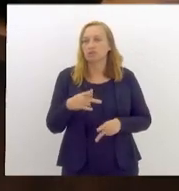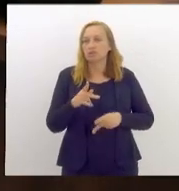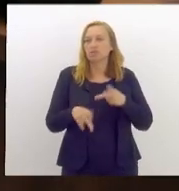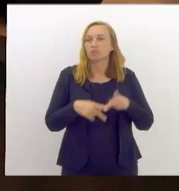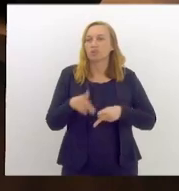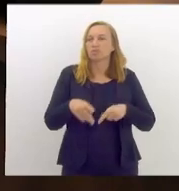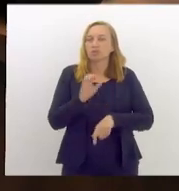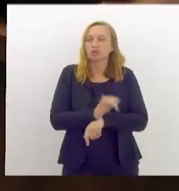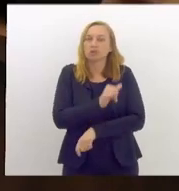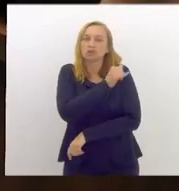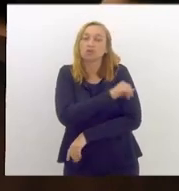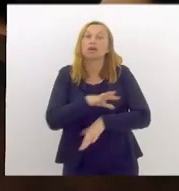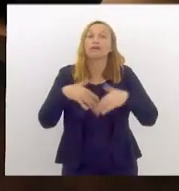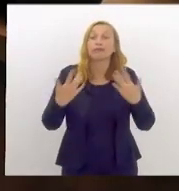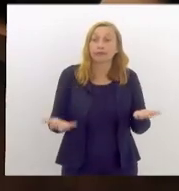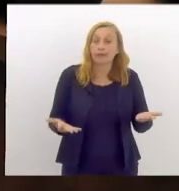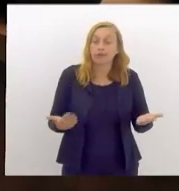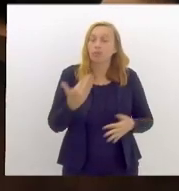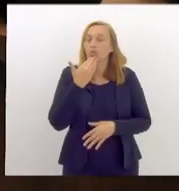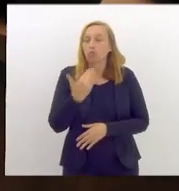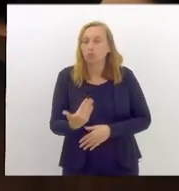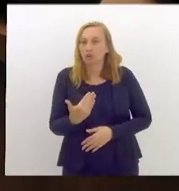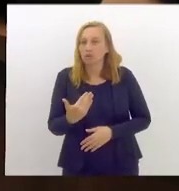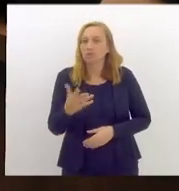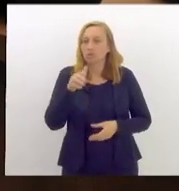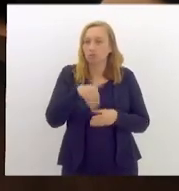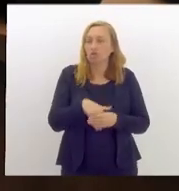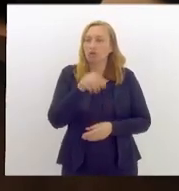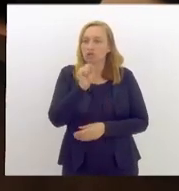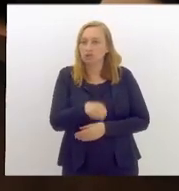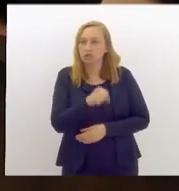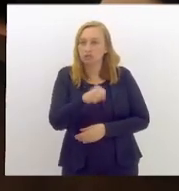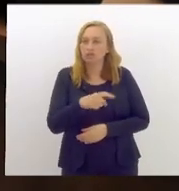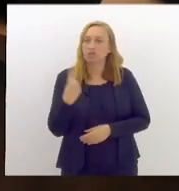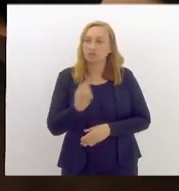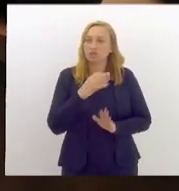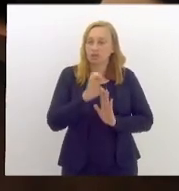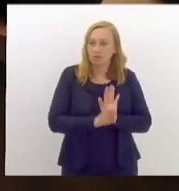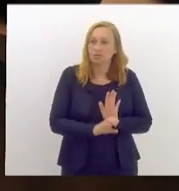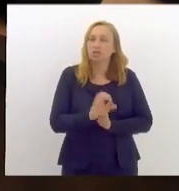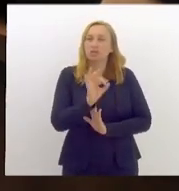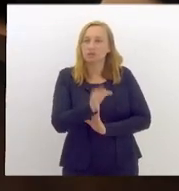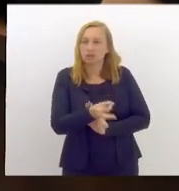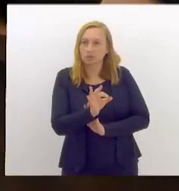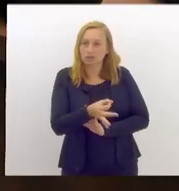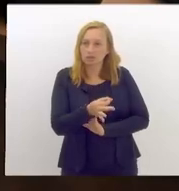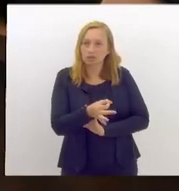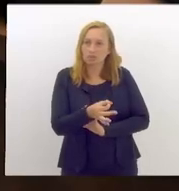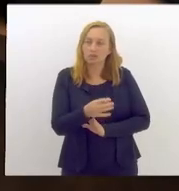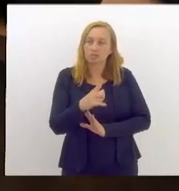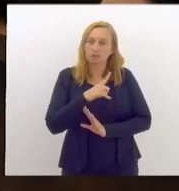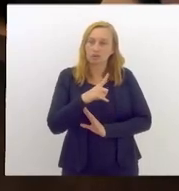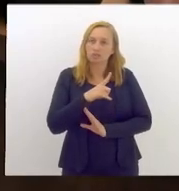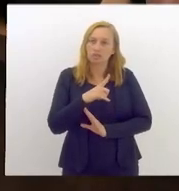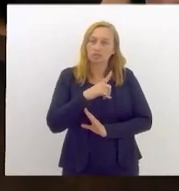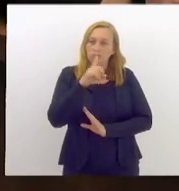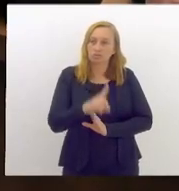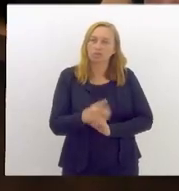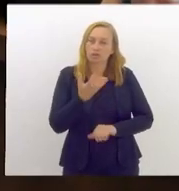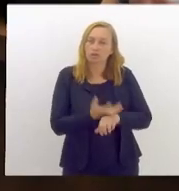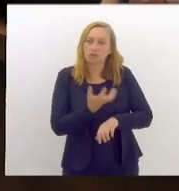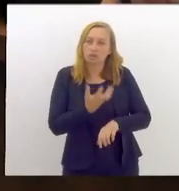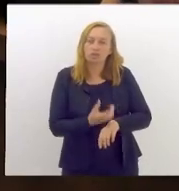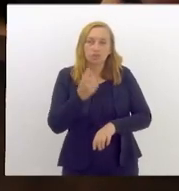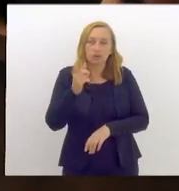do estado do Rio de Janeiro então eu peço o voto sim na nossa emenda para de fato garantir a essa Praça que